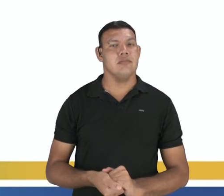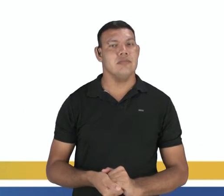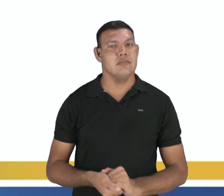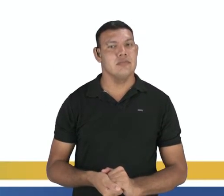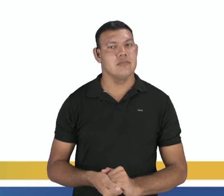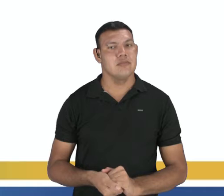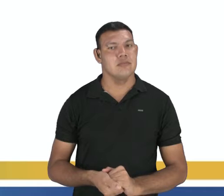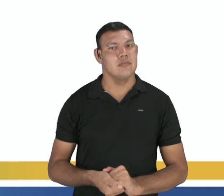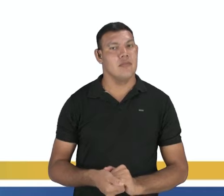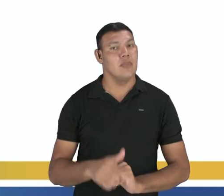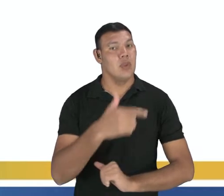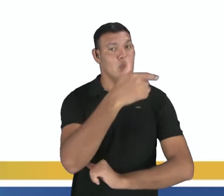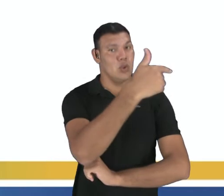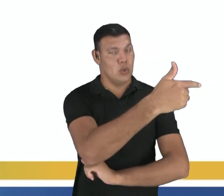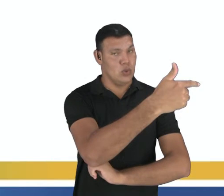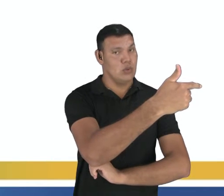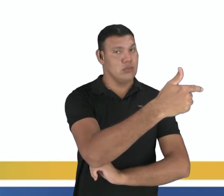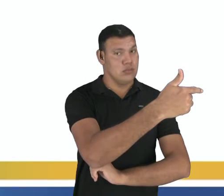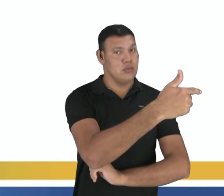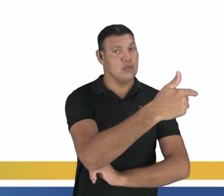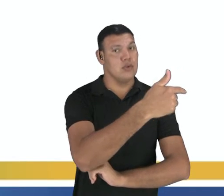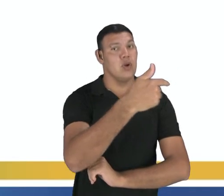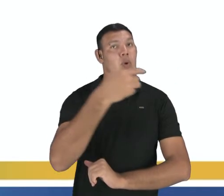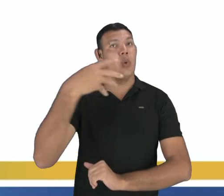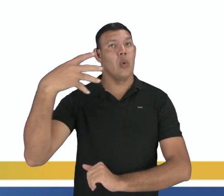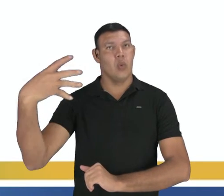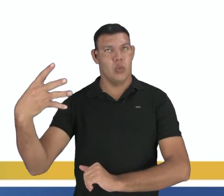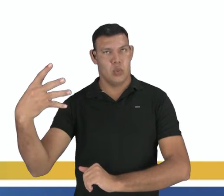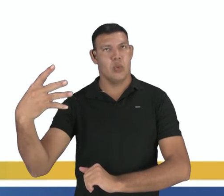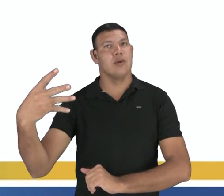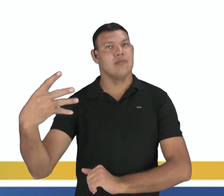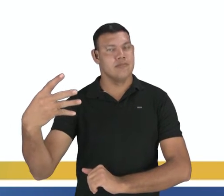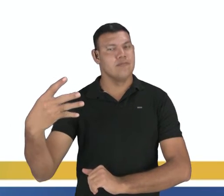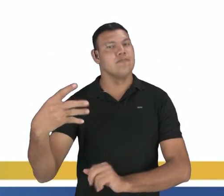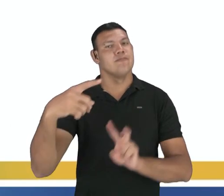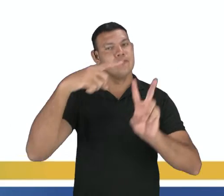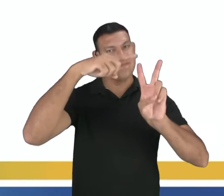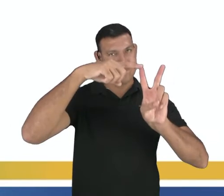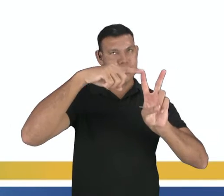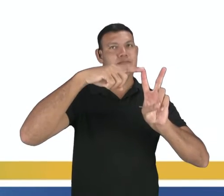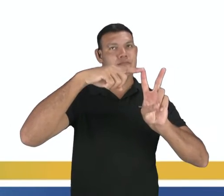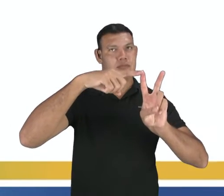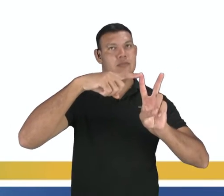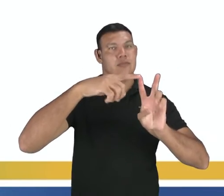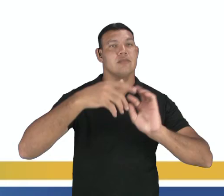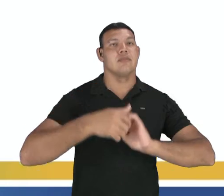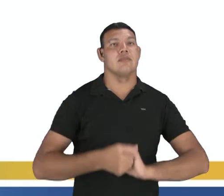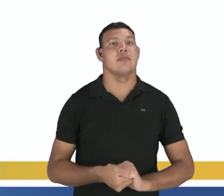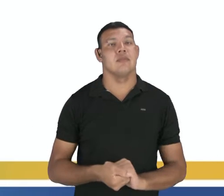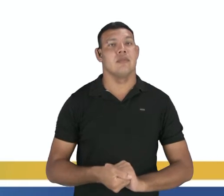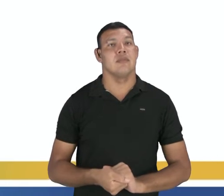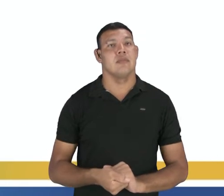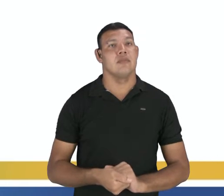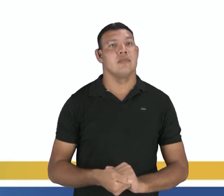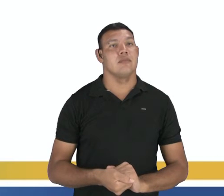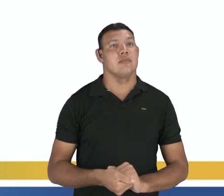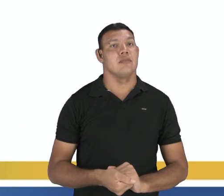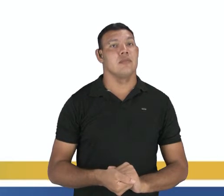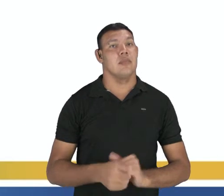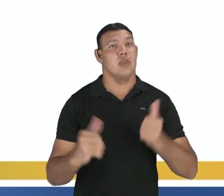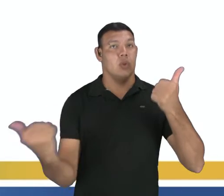que o 2 e o 4 são duas raízes, pois, aí vocês vão verificar por quê. Quando